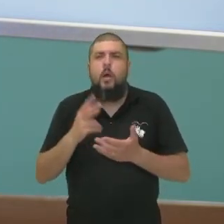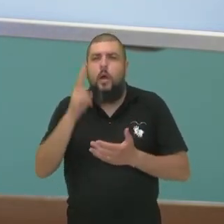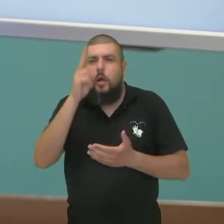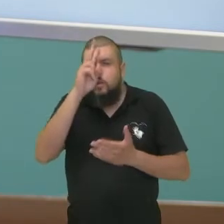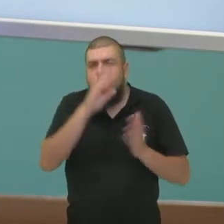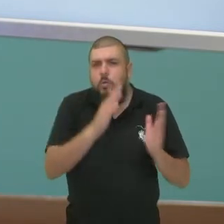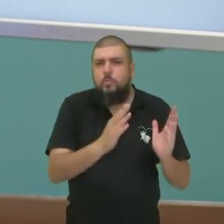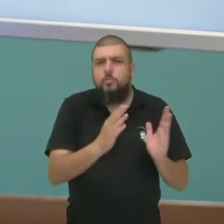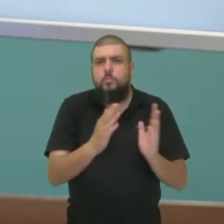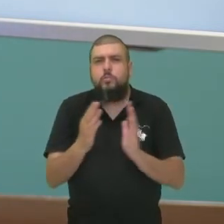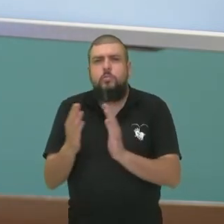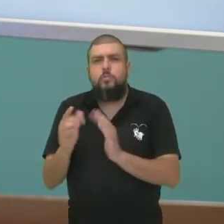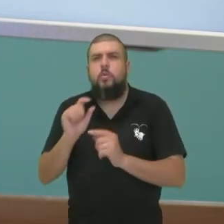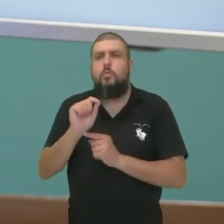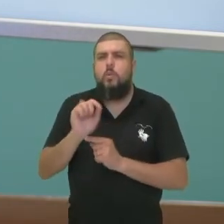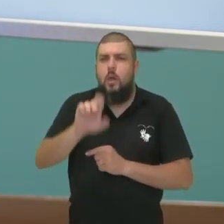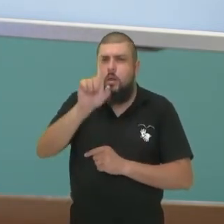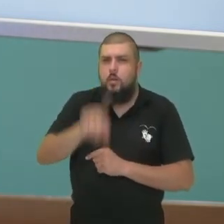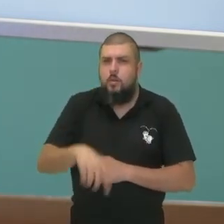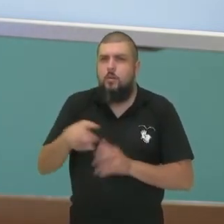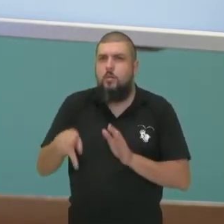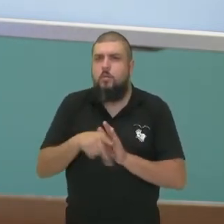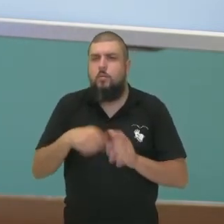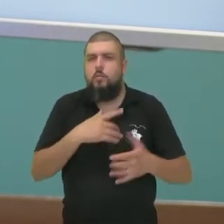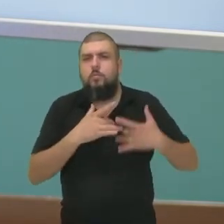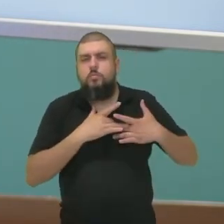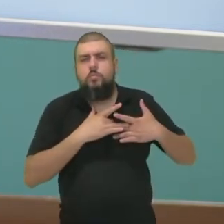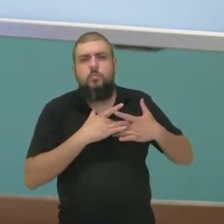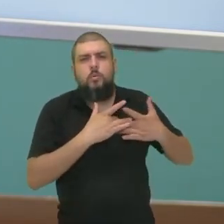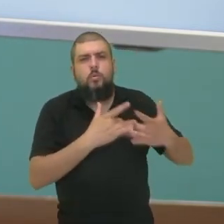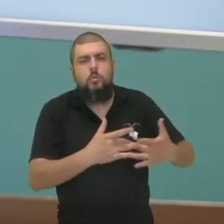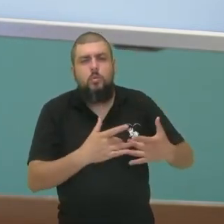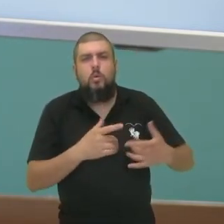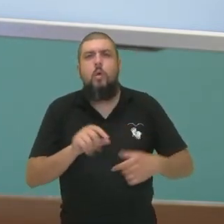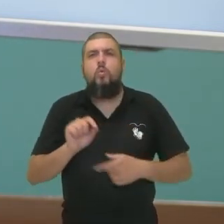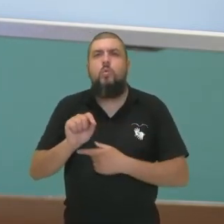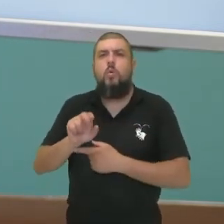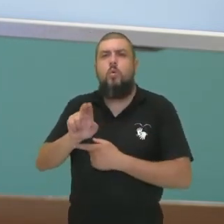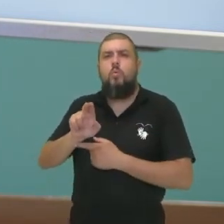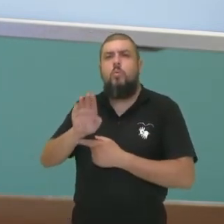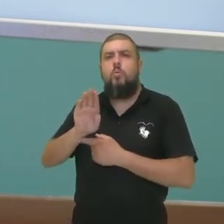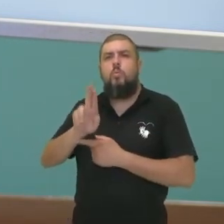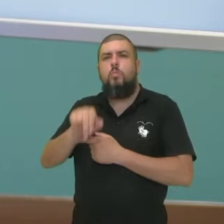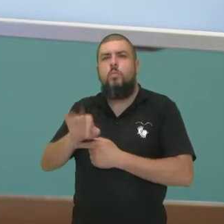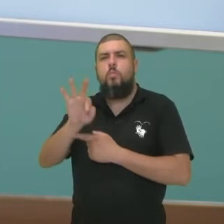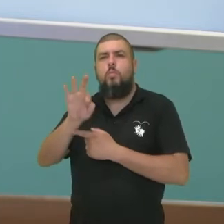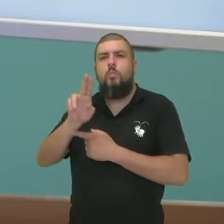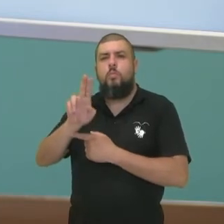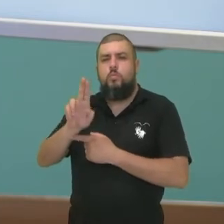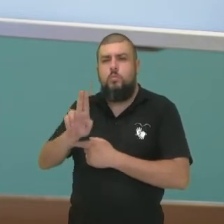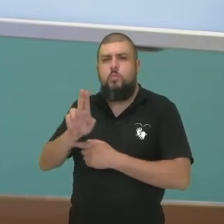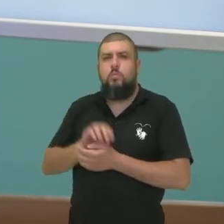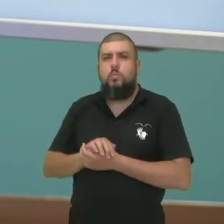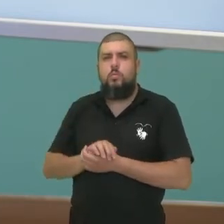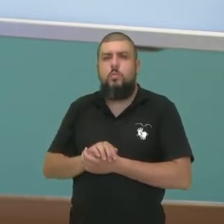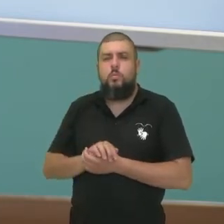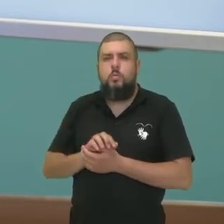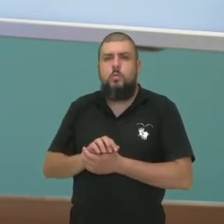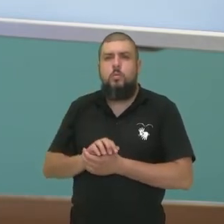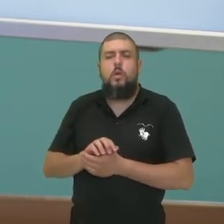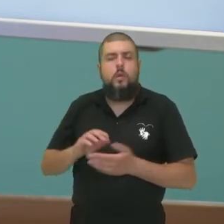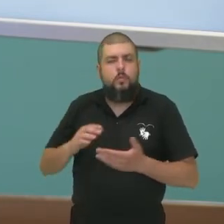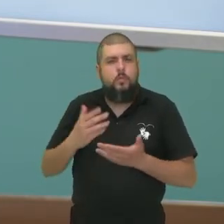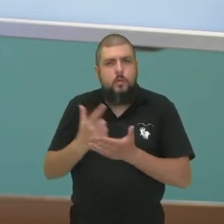né? As ideias do Ubuntu. Né? Então aqui ele fala o que é Ubuntu, ele discorre sobre